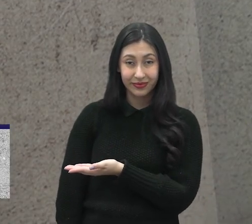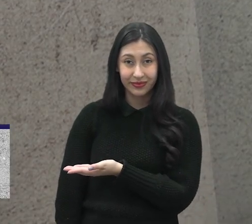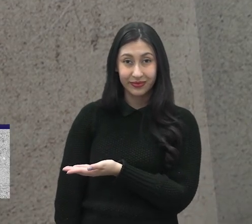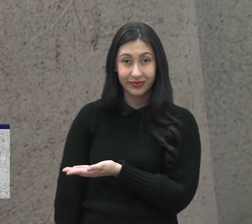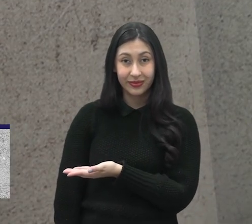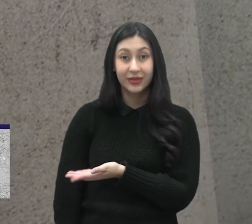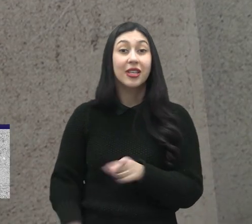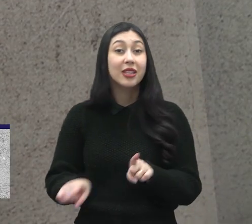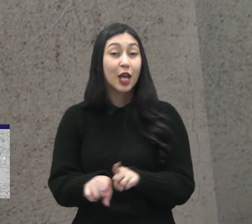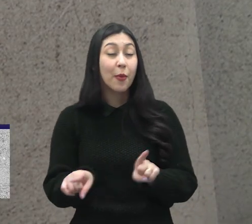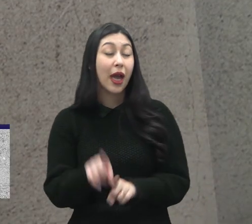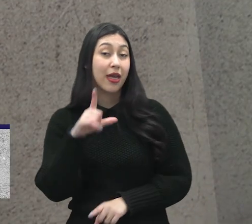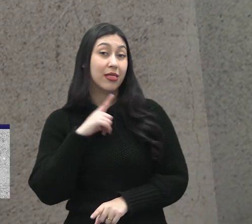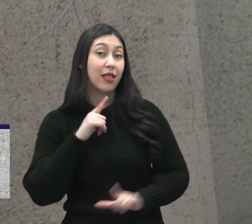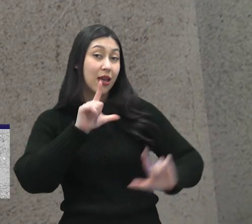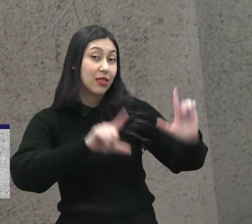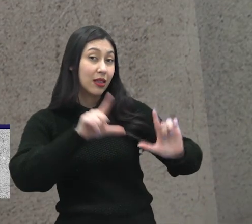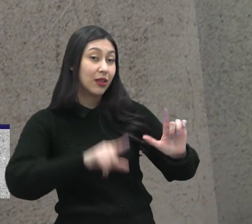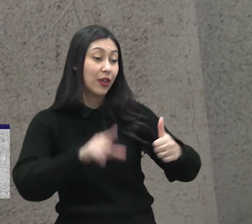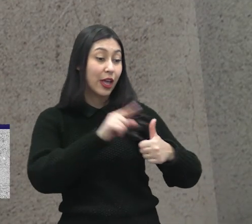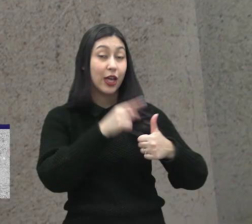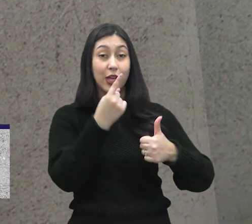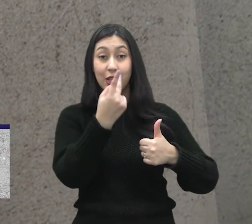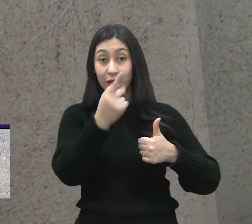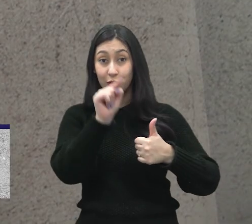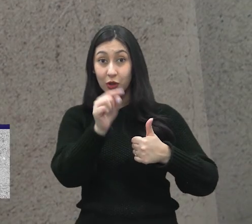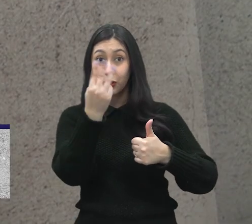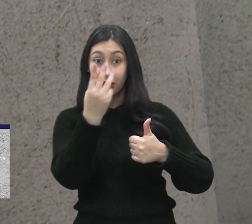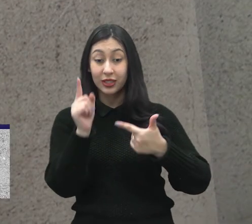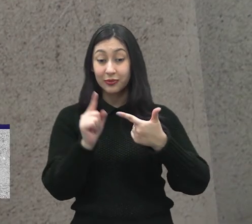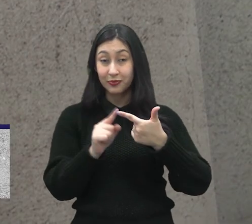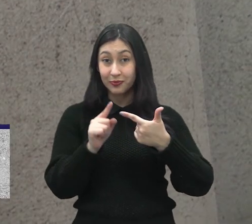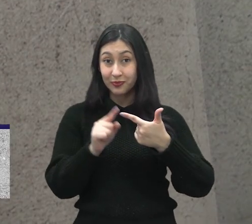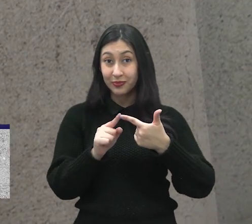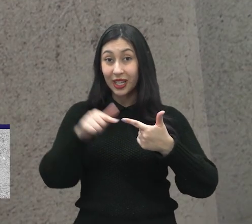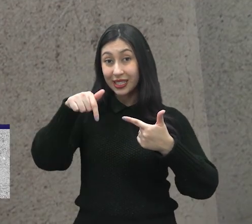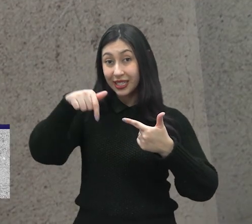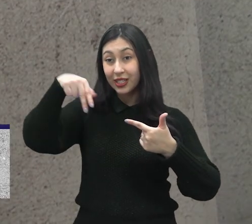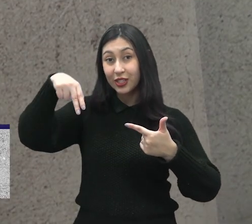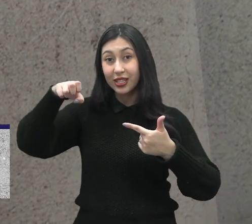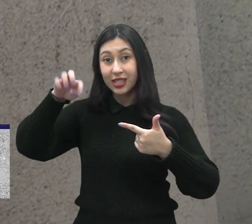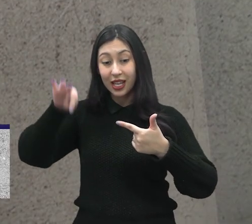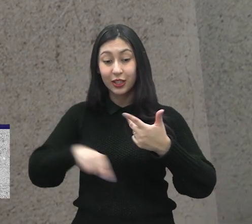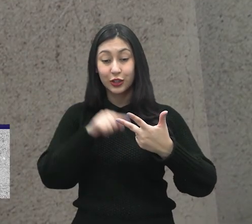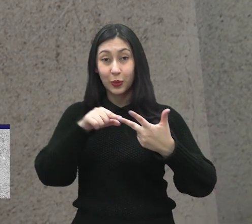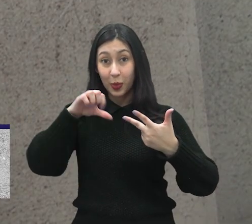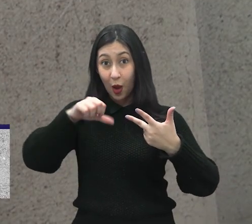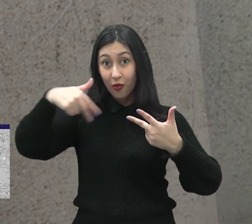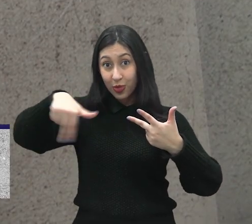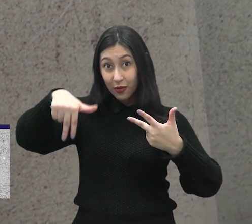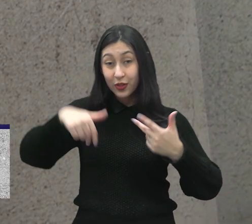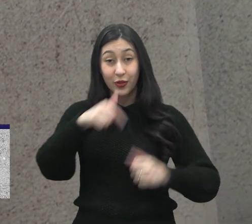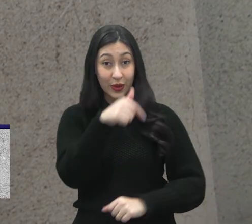youtube.com/tvcâmarasjc. Tem os nossos canais, canal 12.3, canal aberto, além do 7 da NET e do 9 da Vivo. Semana que